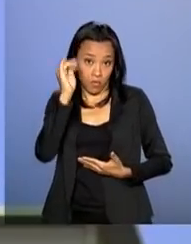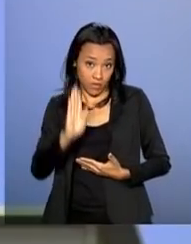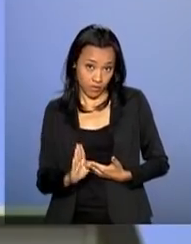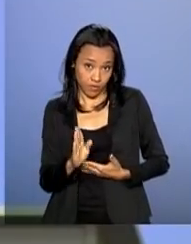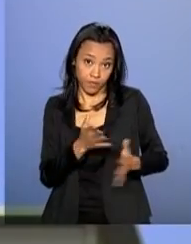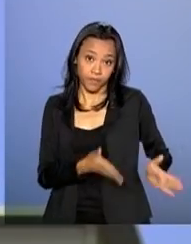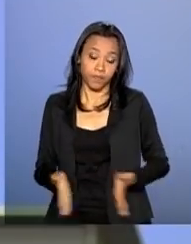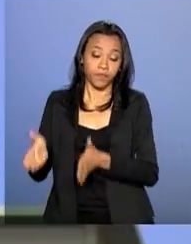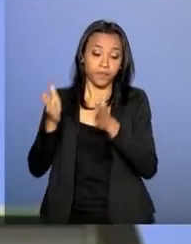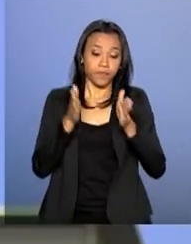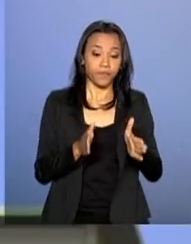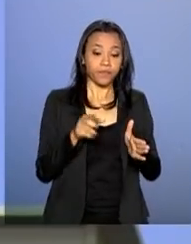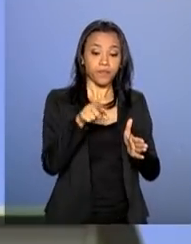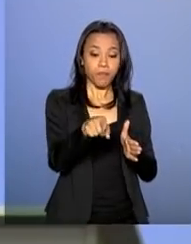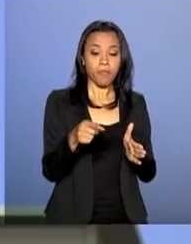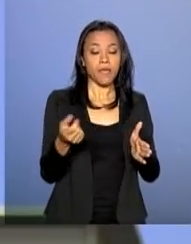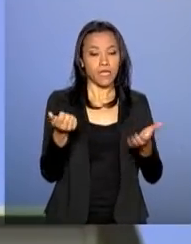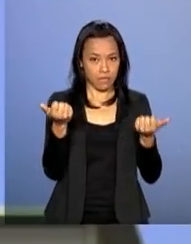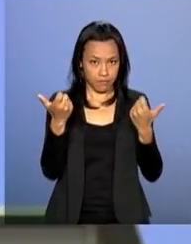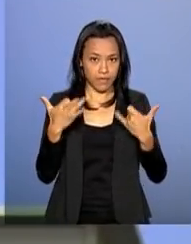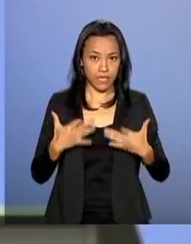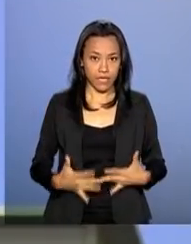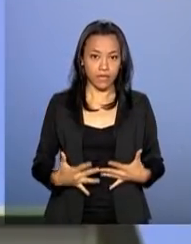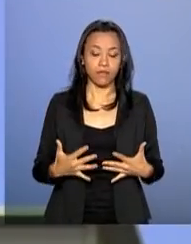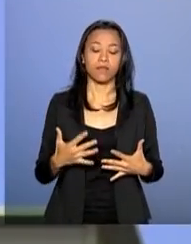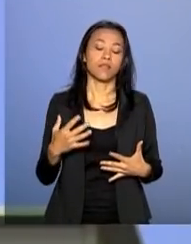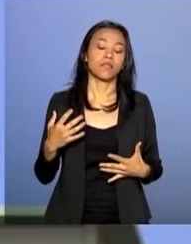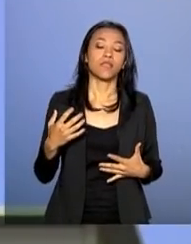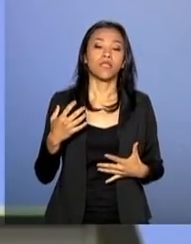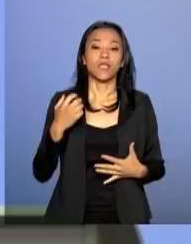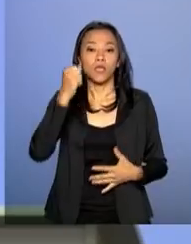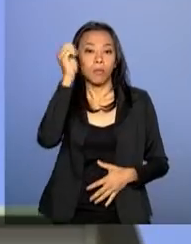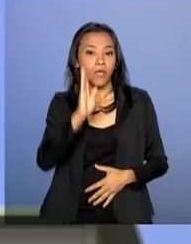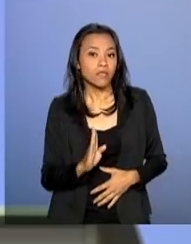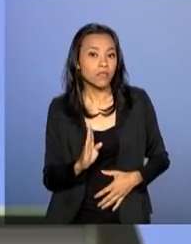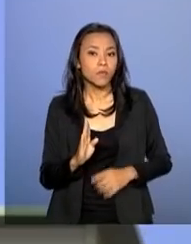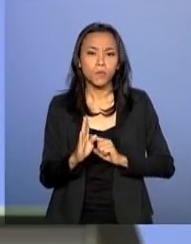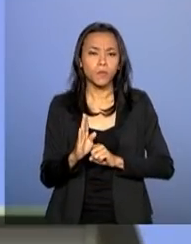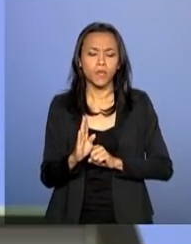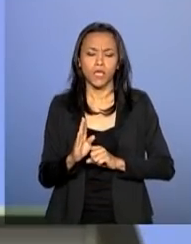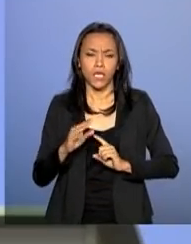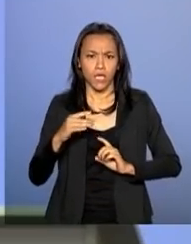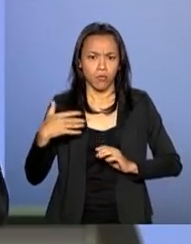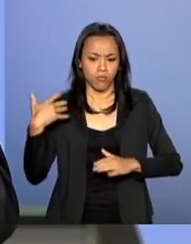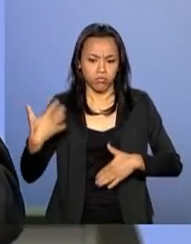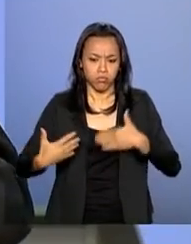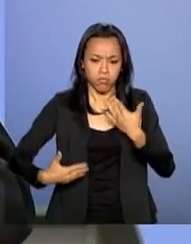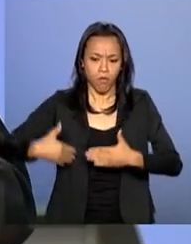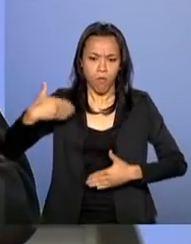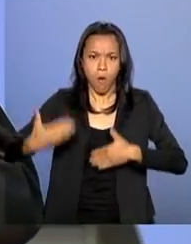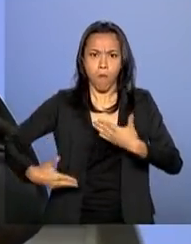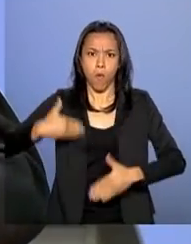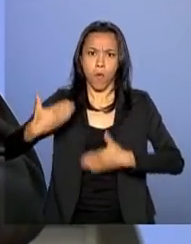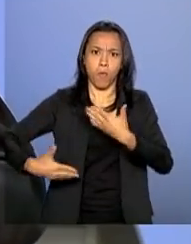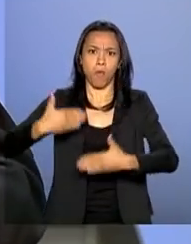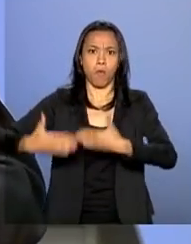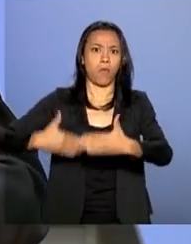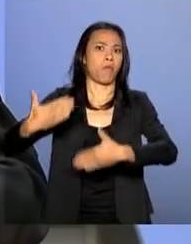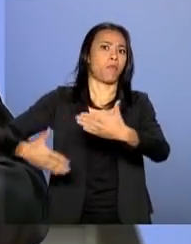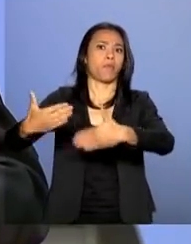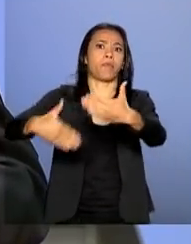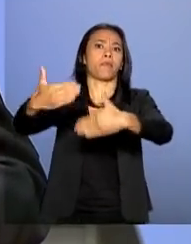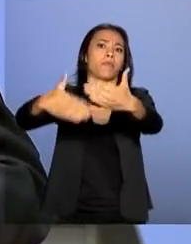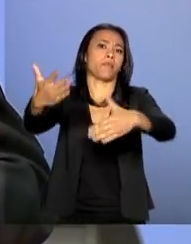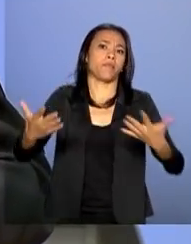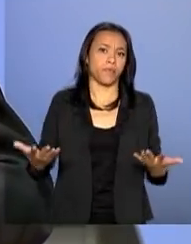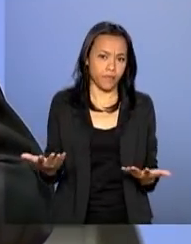Aqui, na verdade, nós presenciamos um Brasil que avança a passos largos, um Brasil